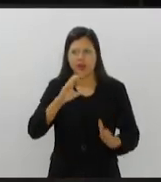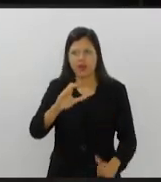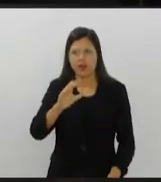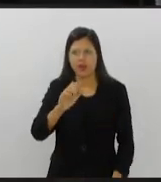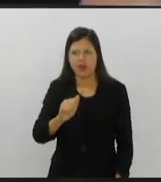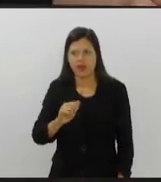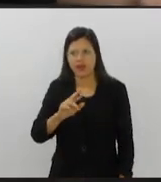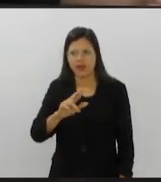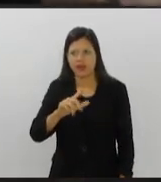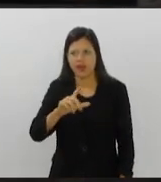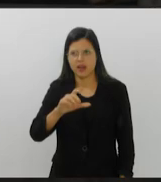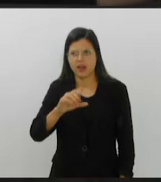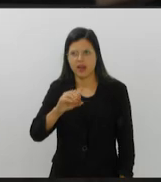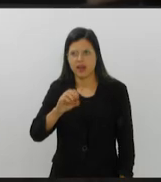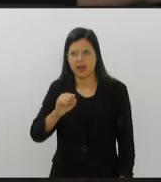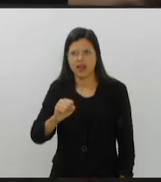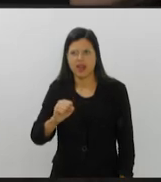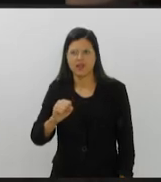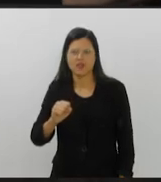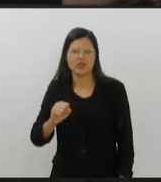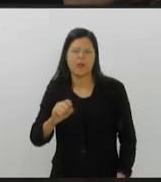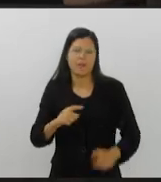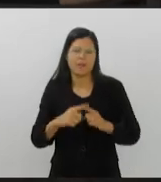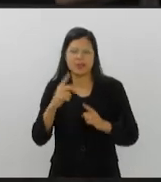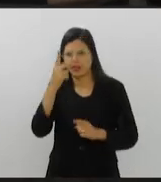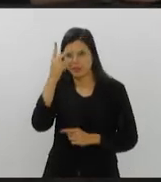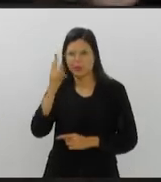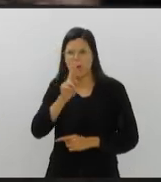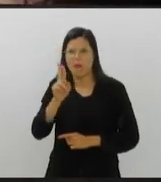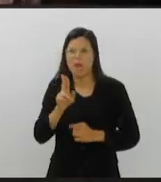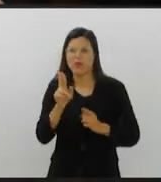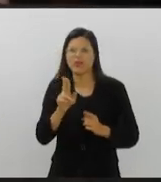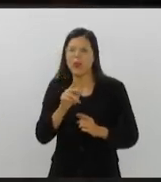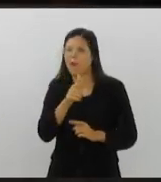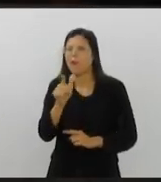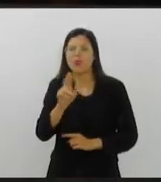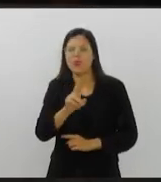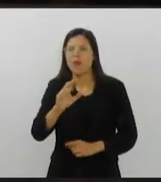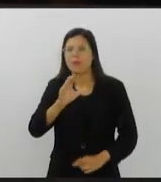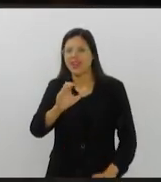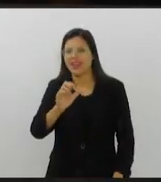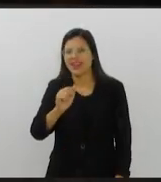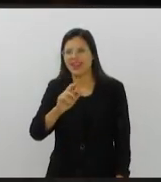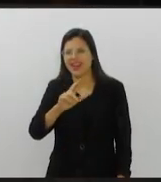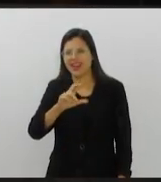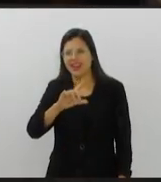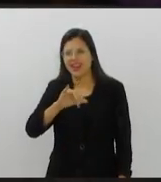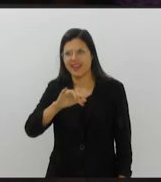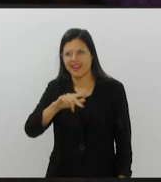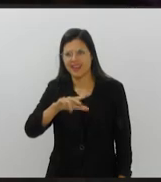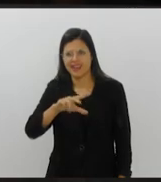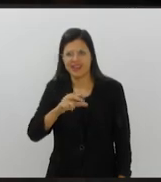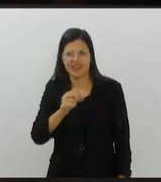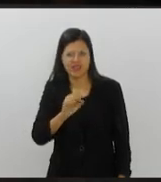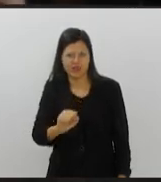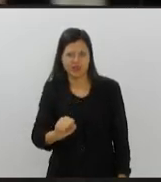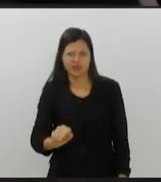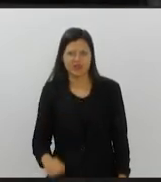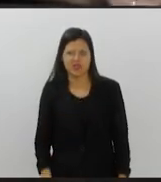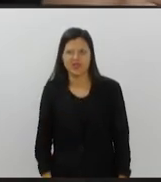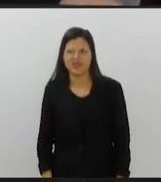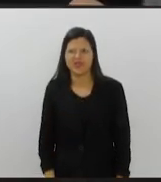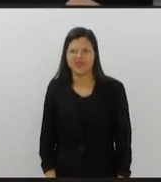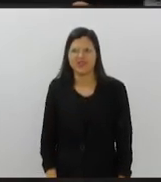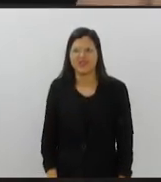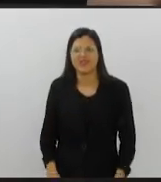Carlos Alberto. Conhece por Carlinhos, irmão do homenageado Carlos Alberto, mais conhecido como Carlinhos da Tia Ju.